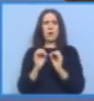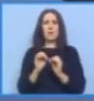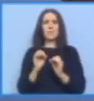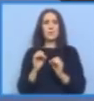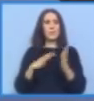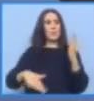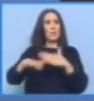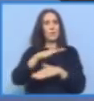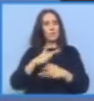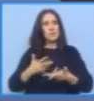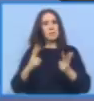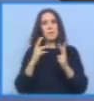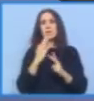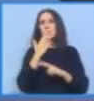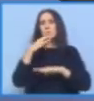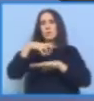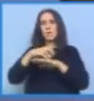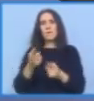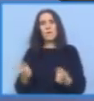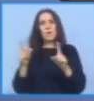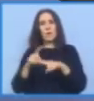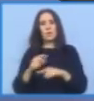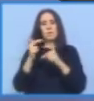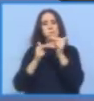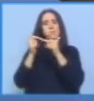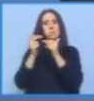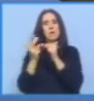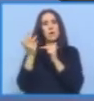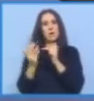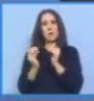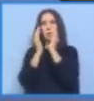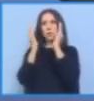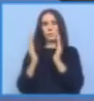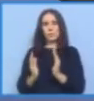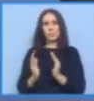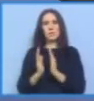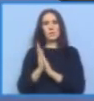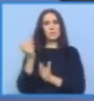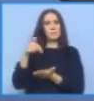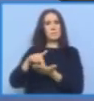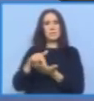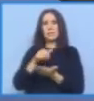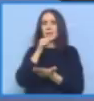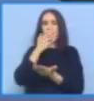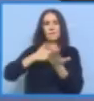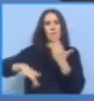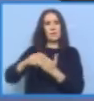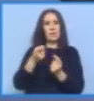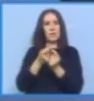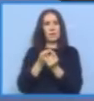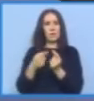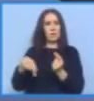o povo para voltar a Jerusalém, reconstruir o templo, esta presença de Deus que está sempre no meio de nós e que se faz próximo de